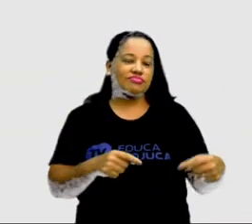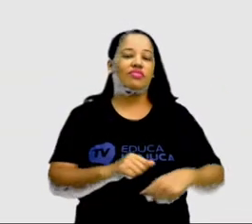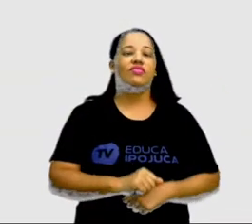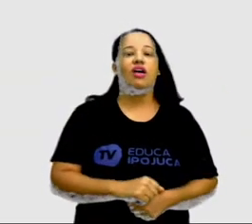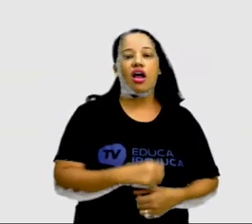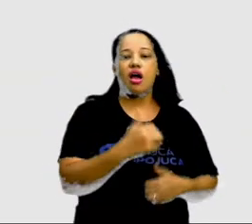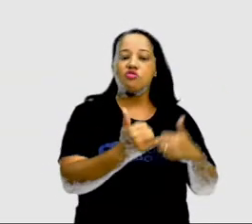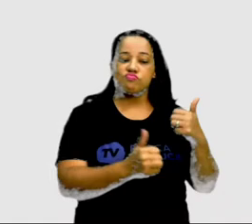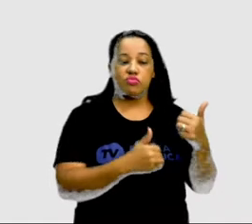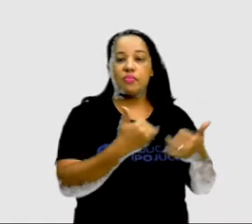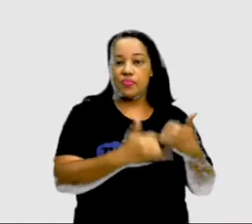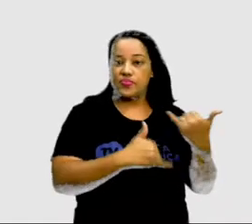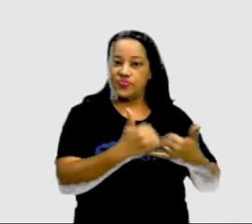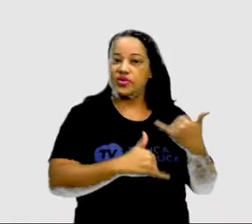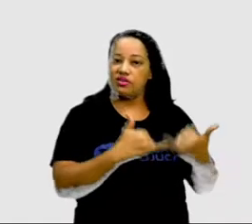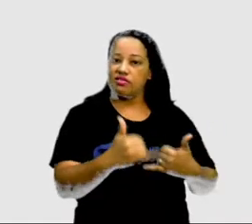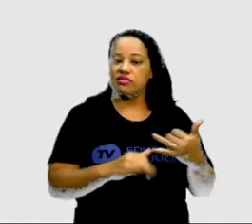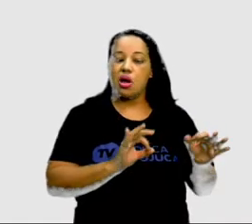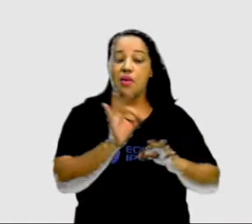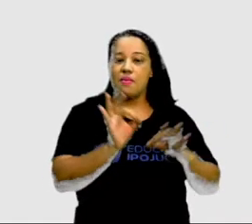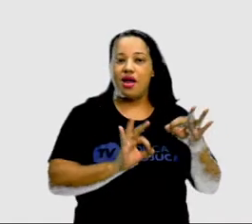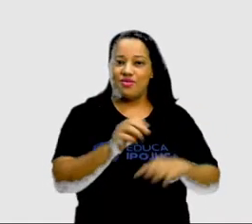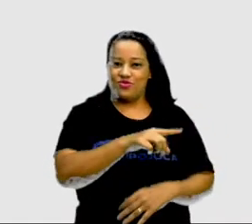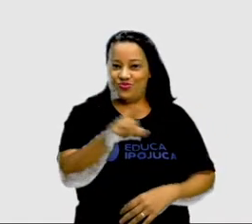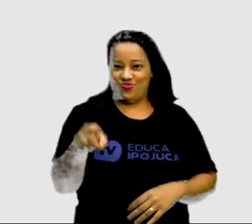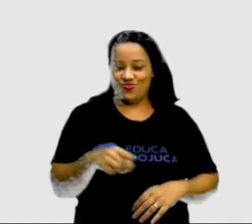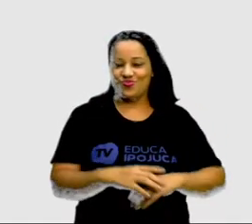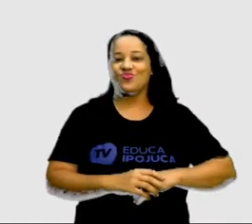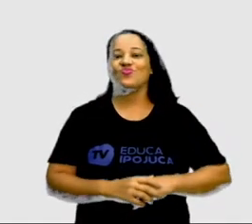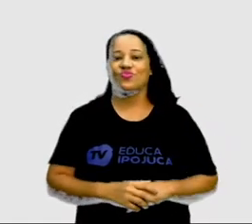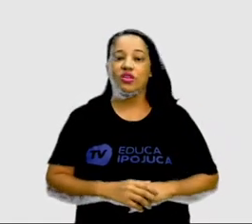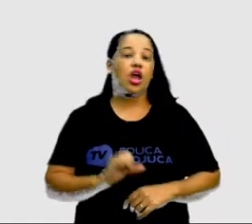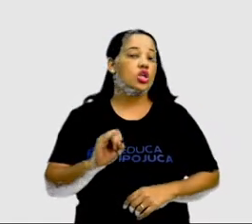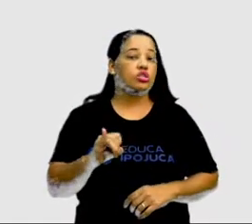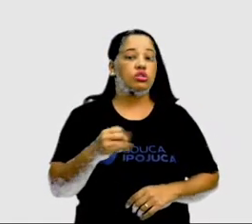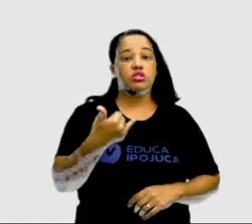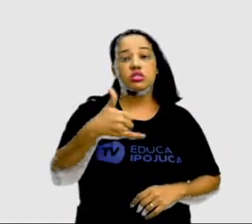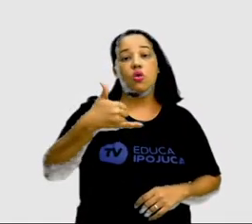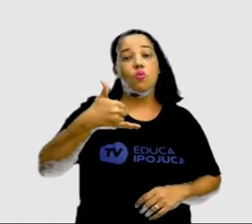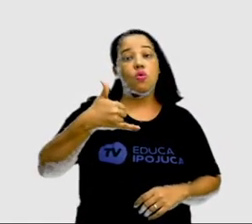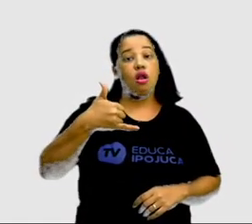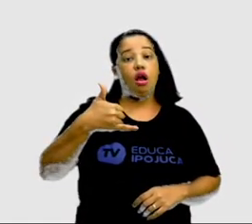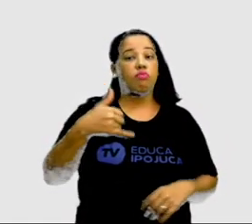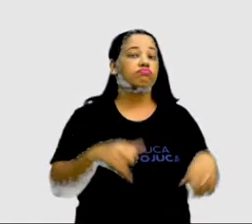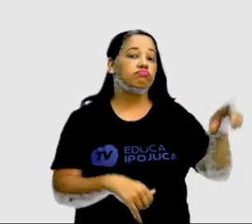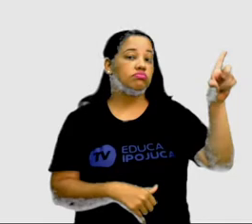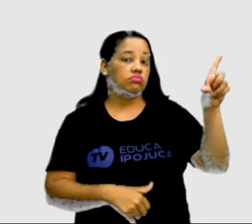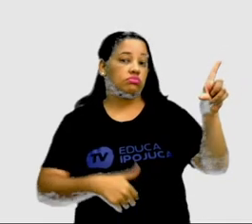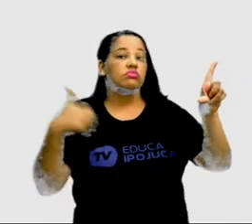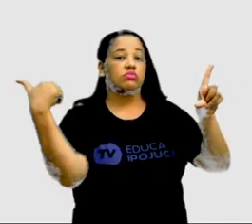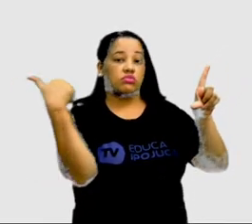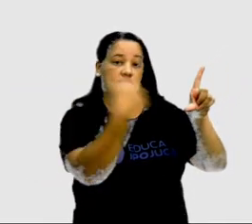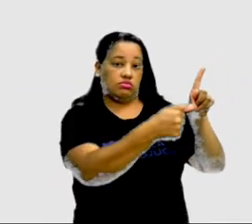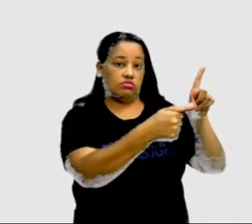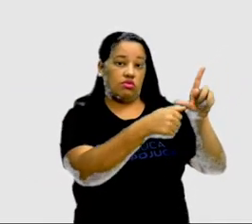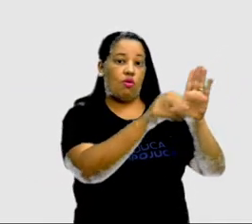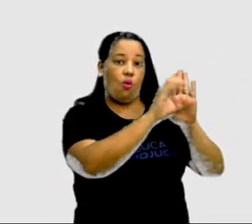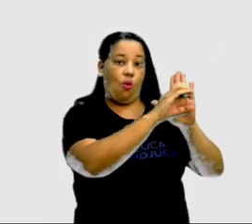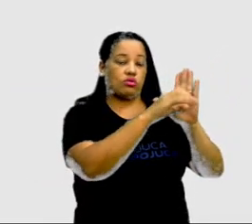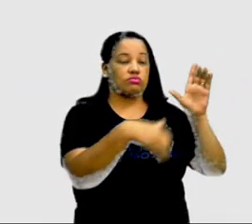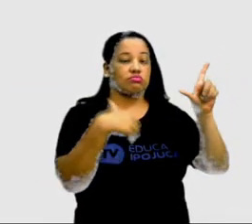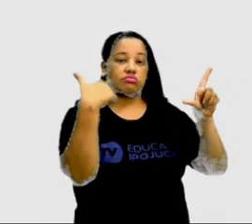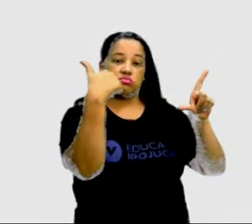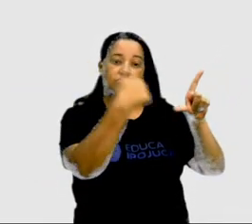é um joguinho bem massa que eu preparei para vocês. É só pegar o seu celular, apontar para o QR Code, você vai